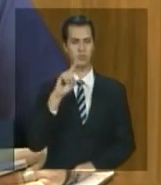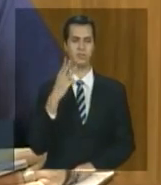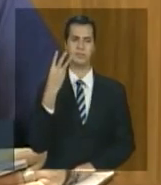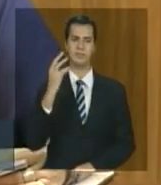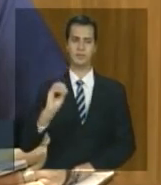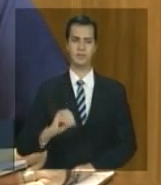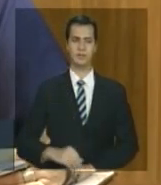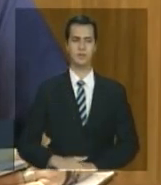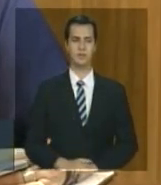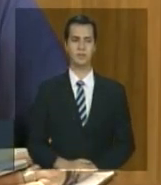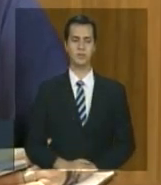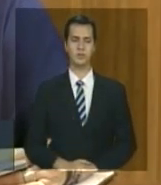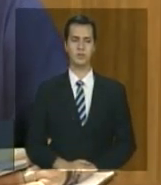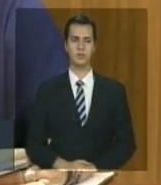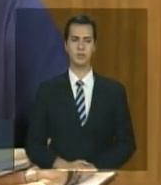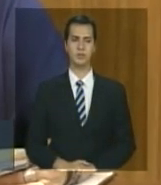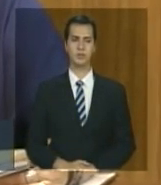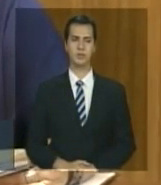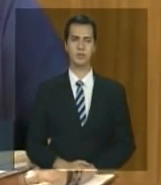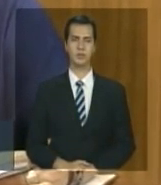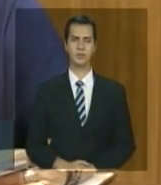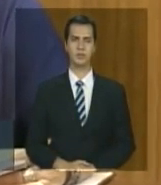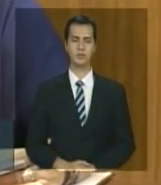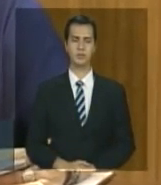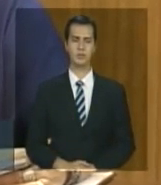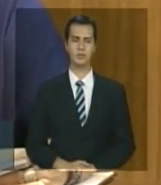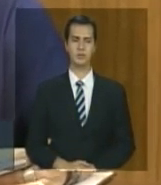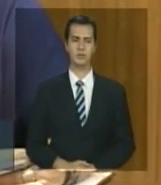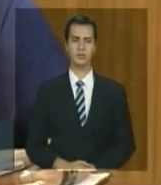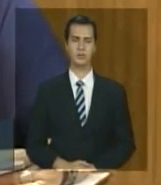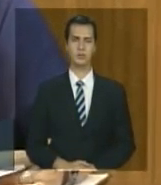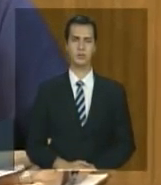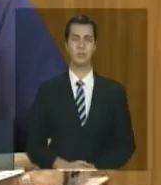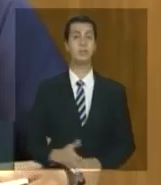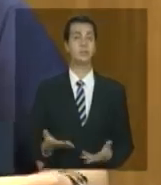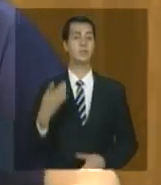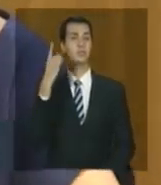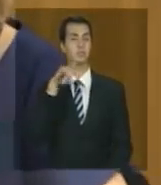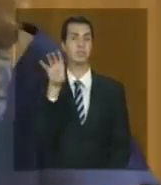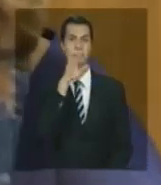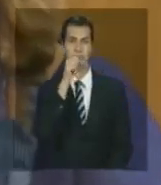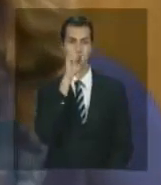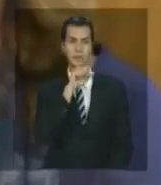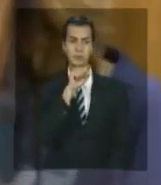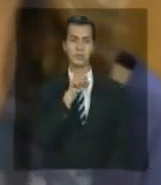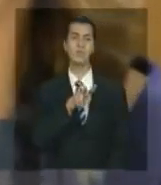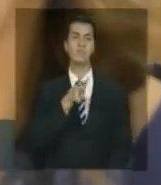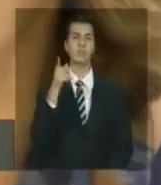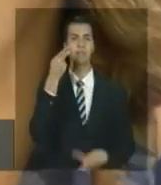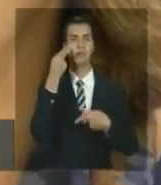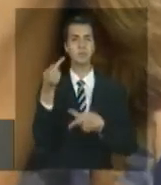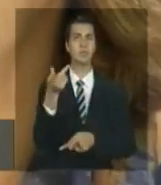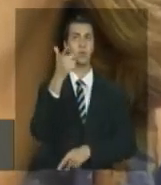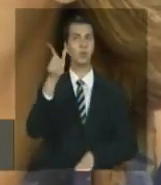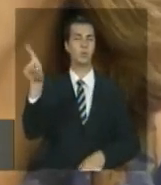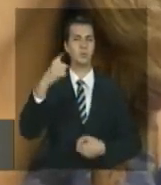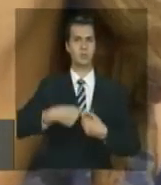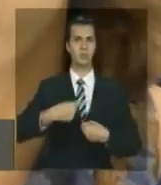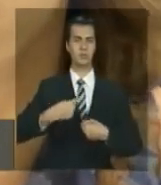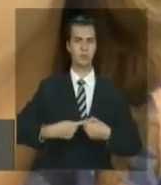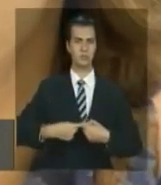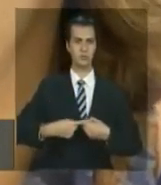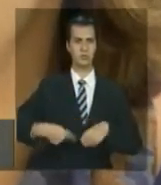Dia 31 ela vai ter algum programa também? É um sábado, e isso ainda está sendo definido. Eu não sei se ela visitará uma outra cidade da